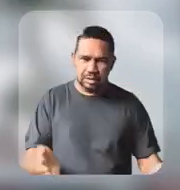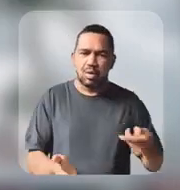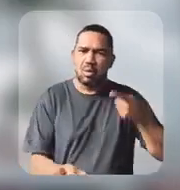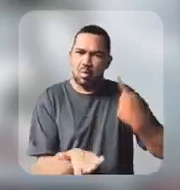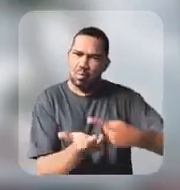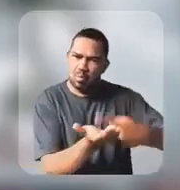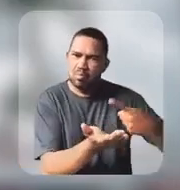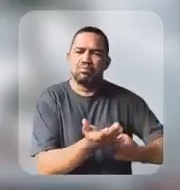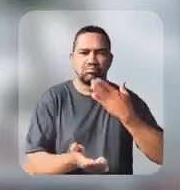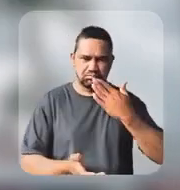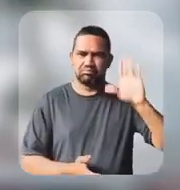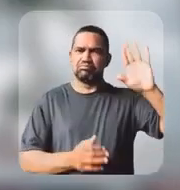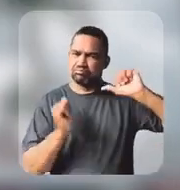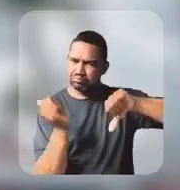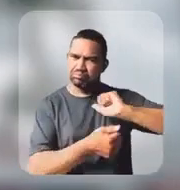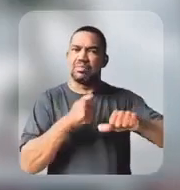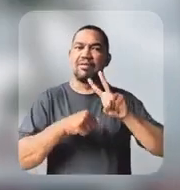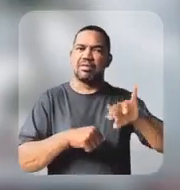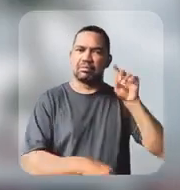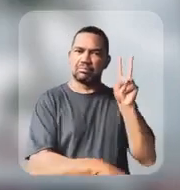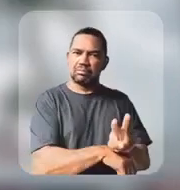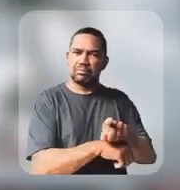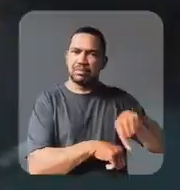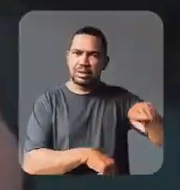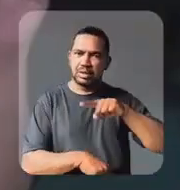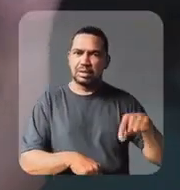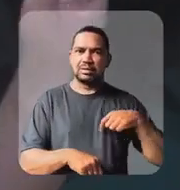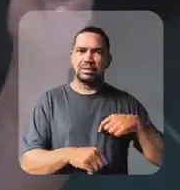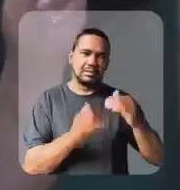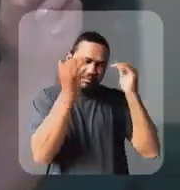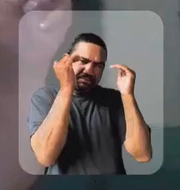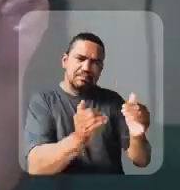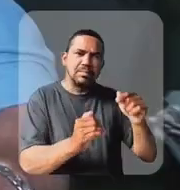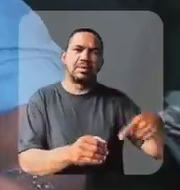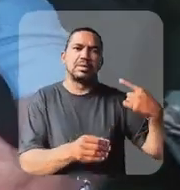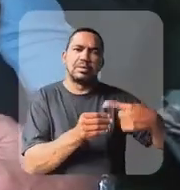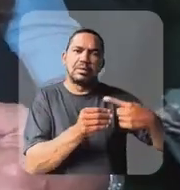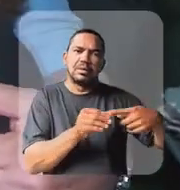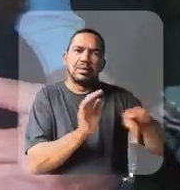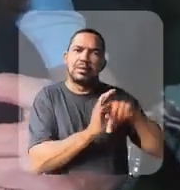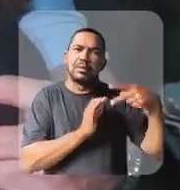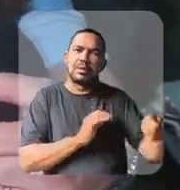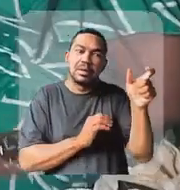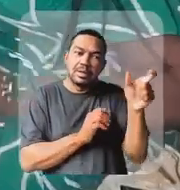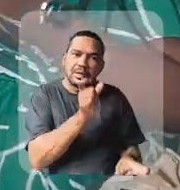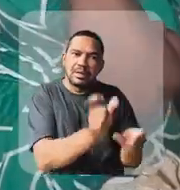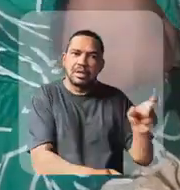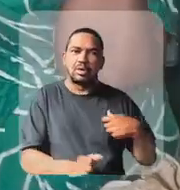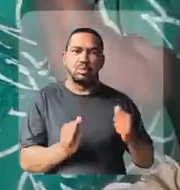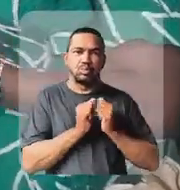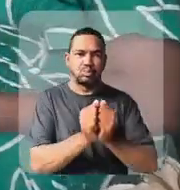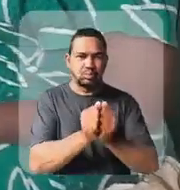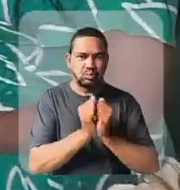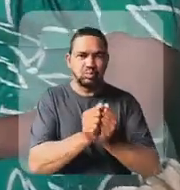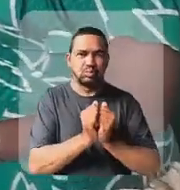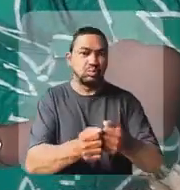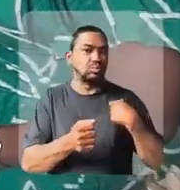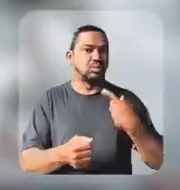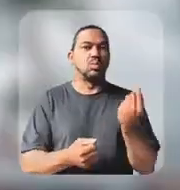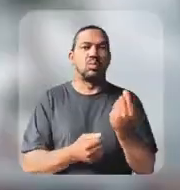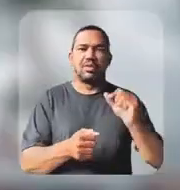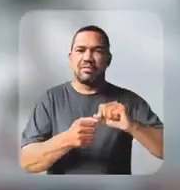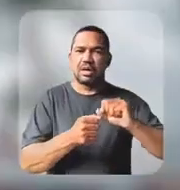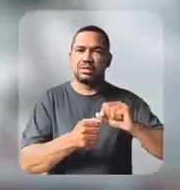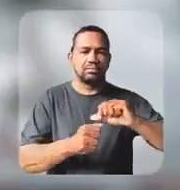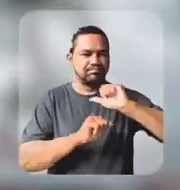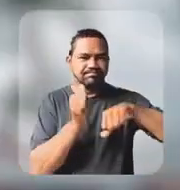De compromisso renovado, vamos proteger e dar voz a todos os arapiraquenses para juntos fazermos